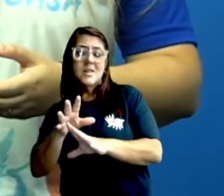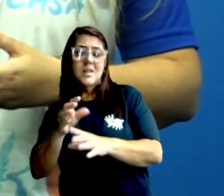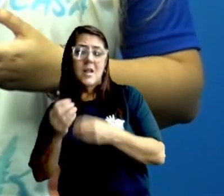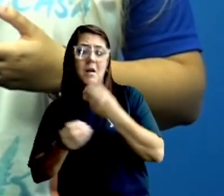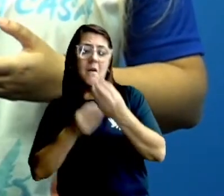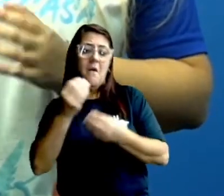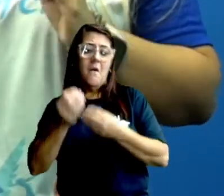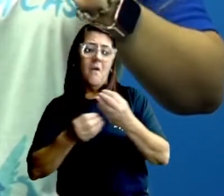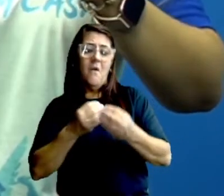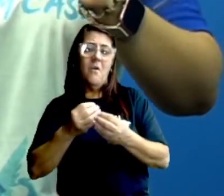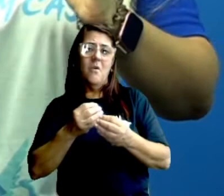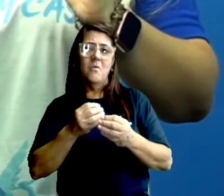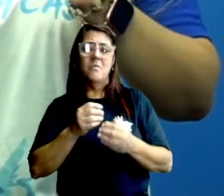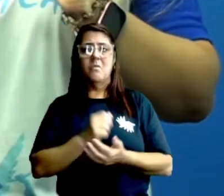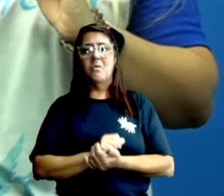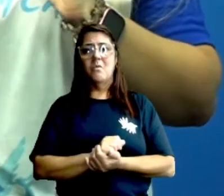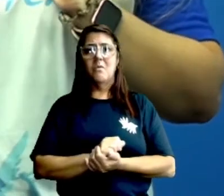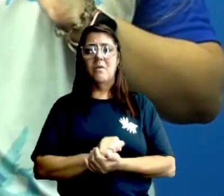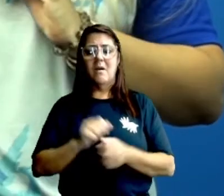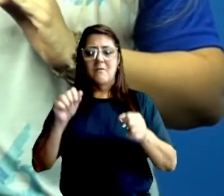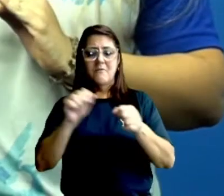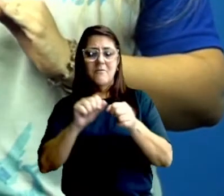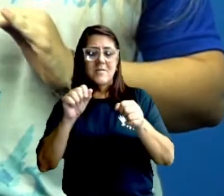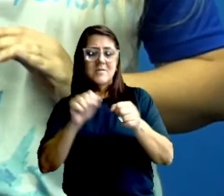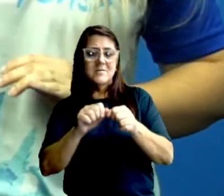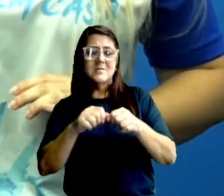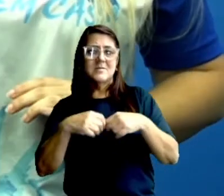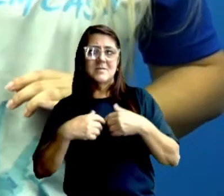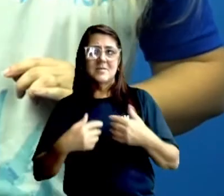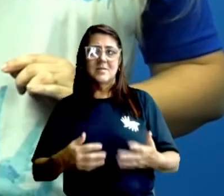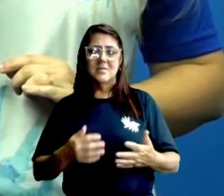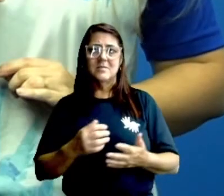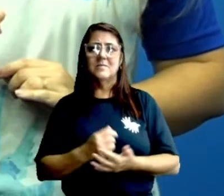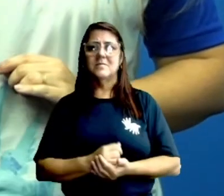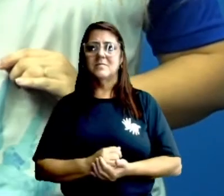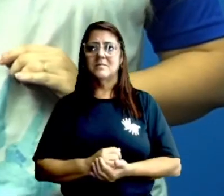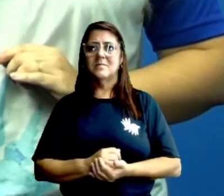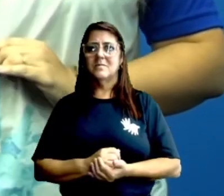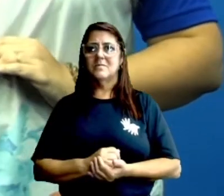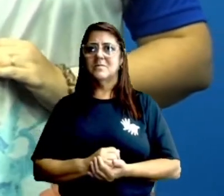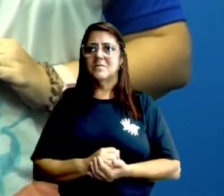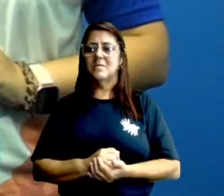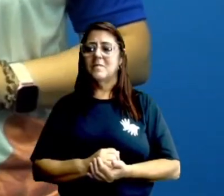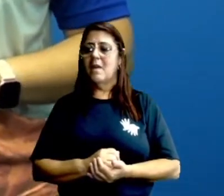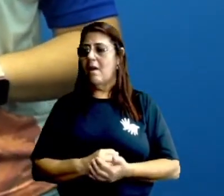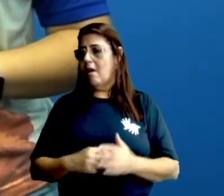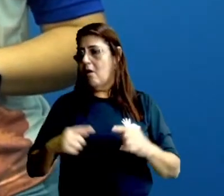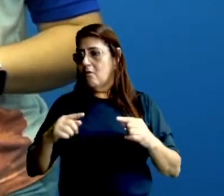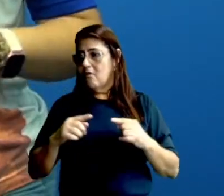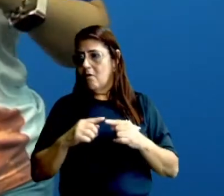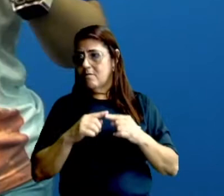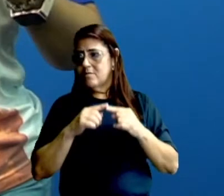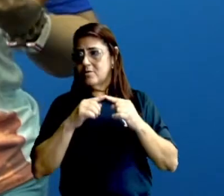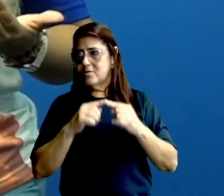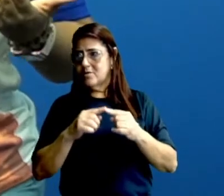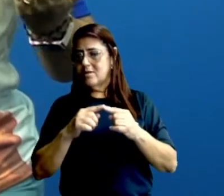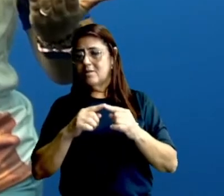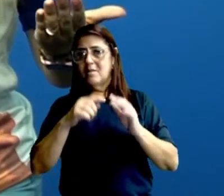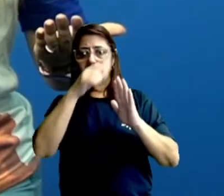dar instruções, ensinar como fazer. E aí está a finalidade da receita,